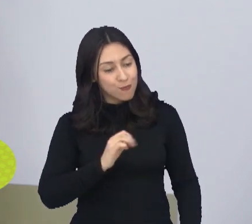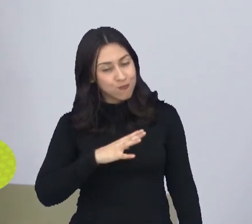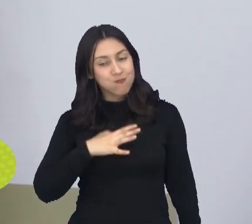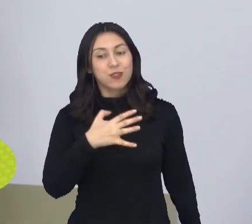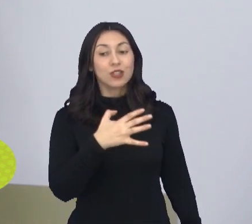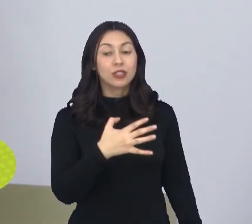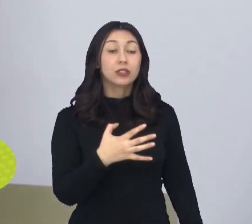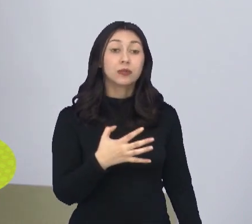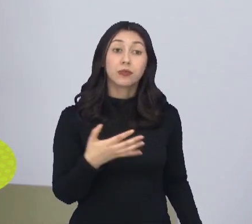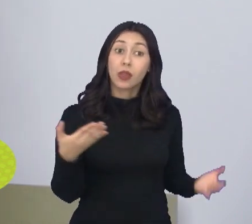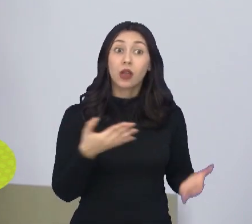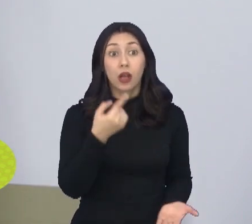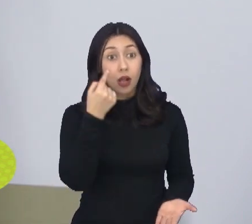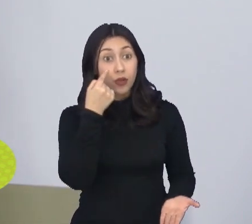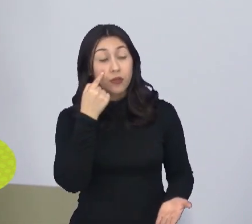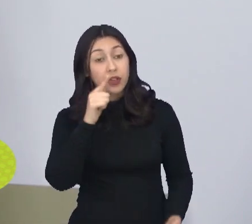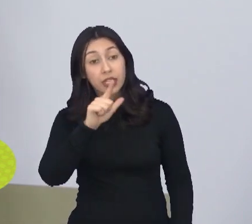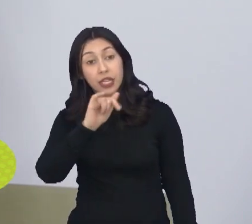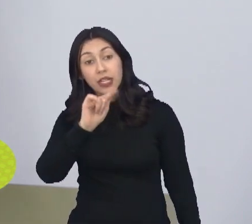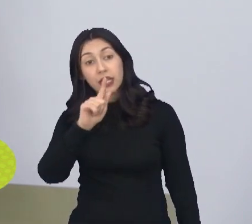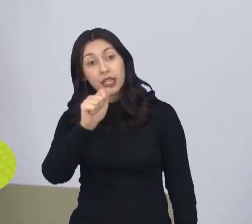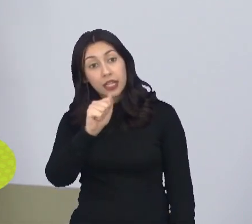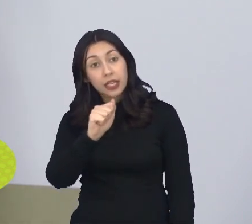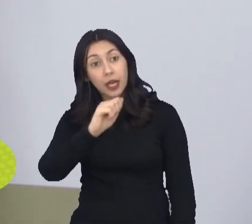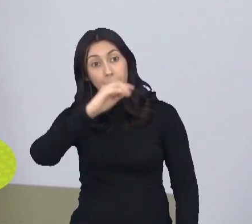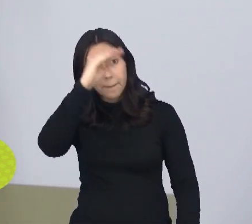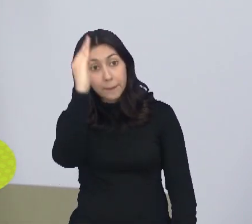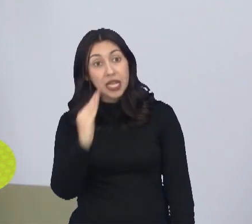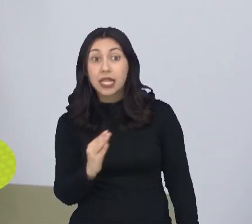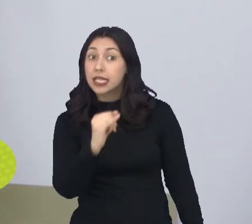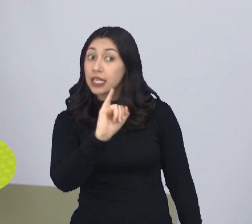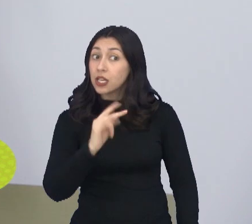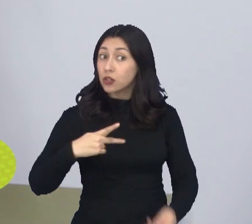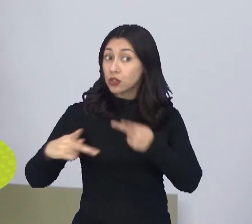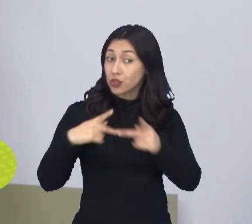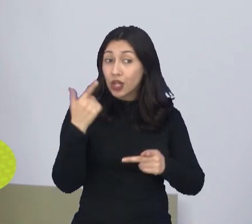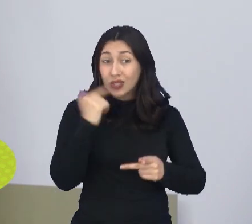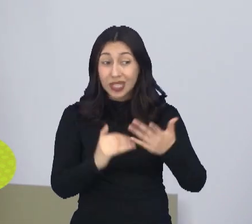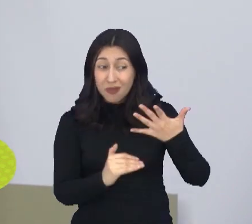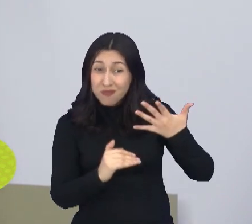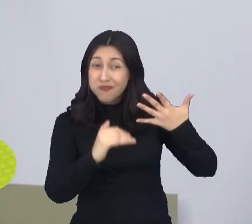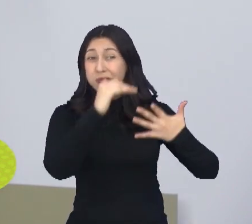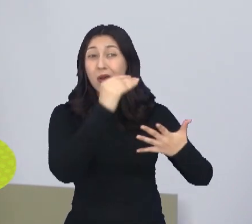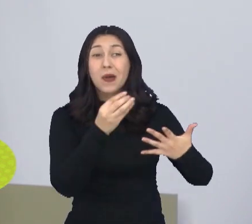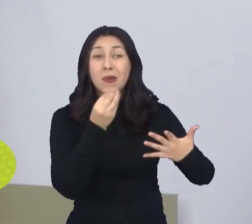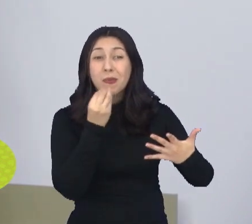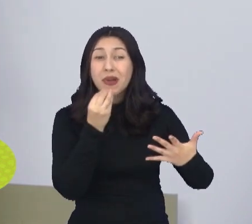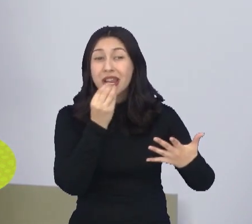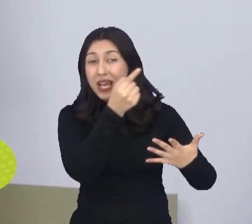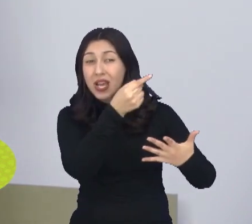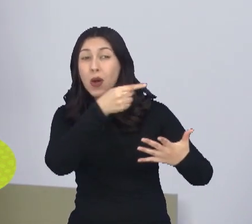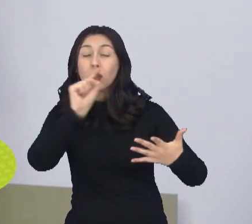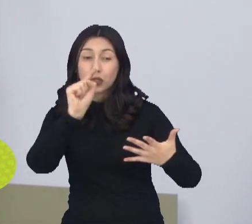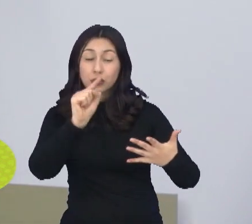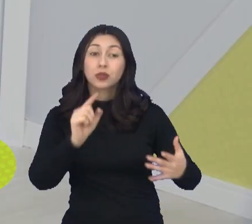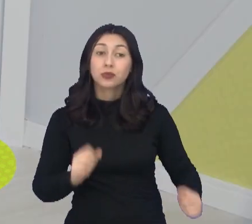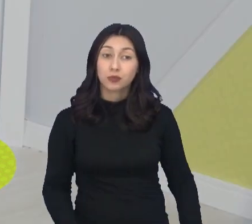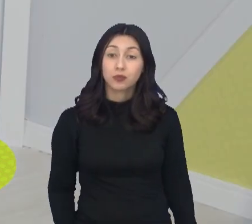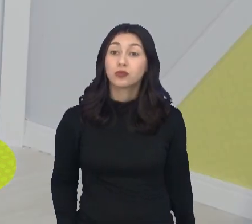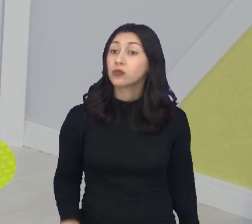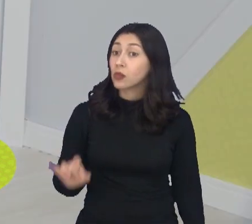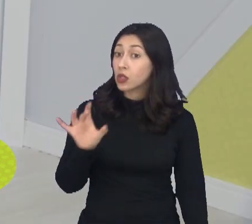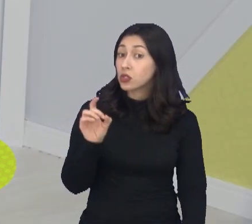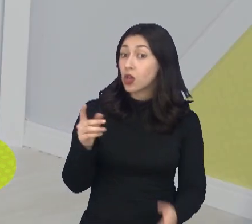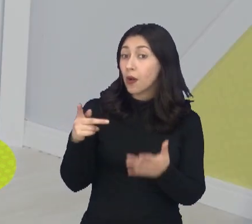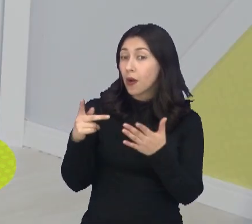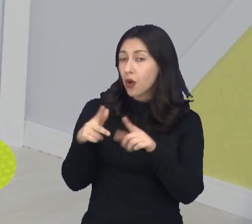campeonato. Agora vamos ver na Liga Nacional, né, se o São José consegue se salvar aí e pegar a última vaga, pelo menos, dos que se classificam. Só fazer uma